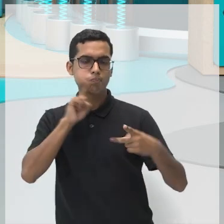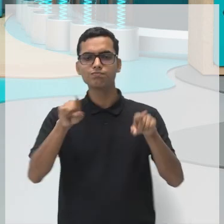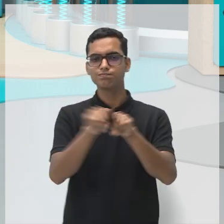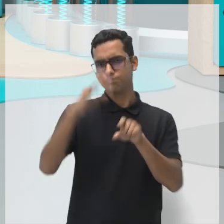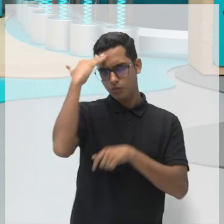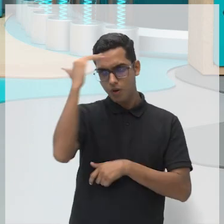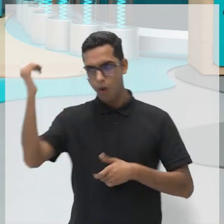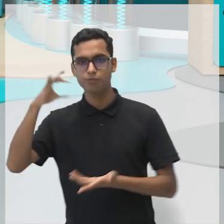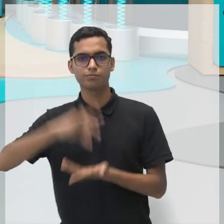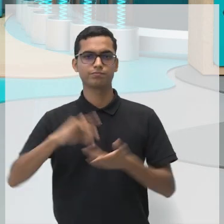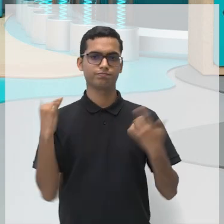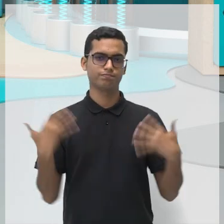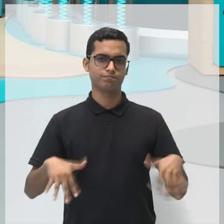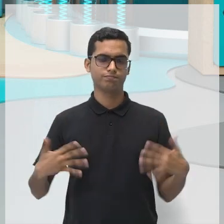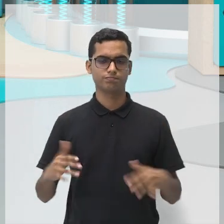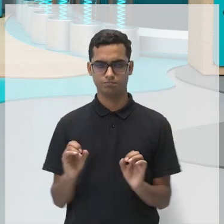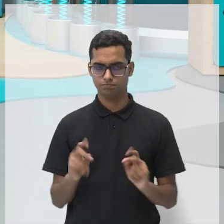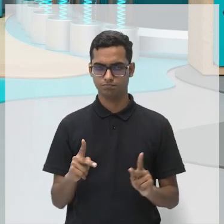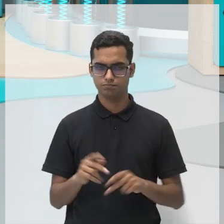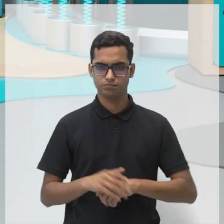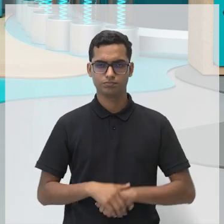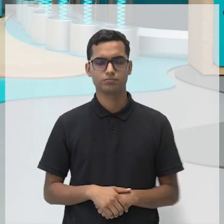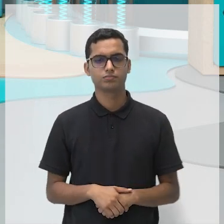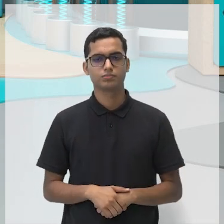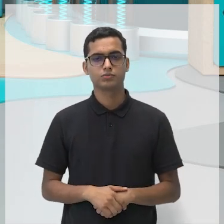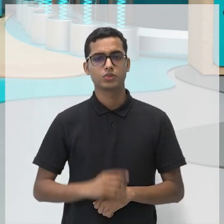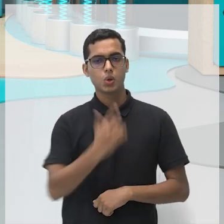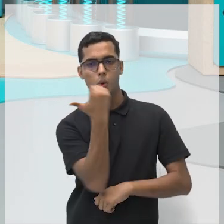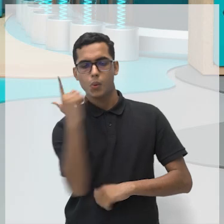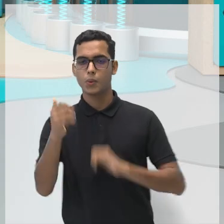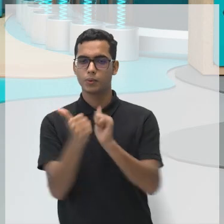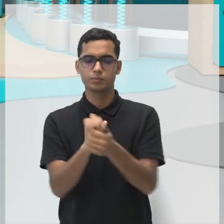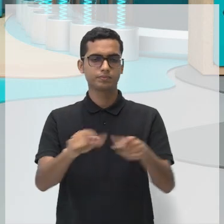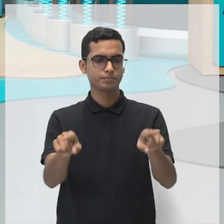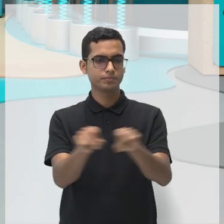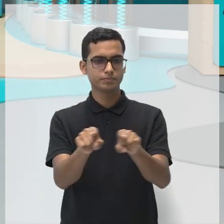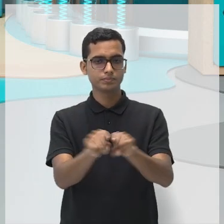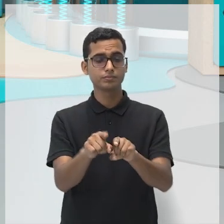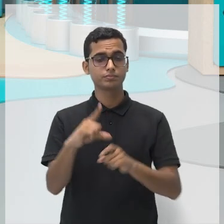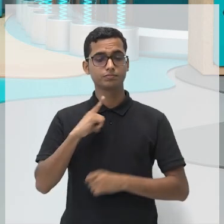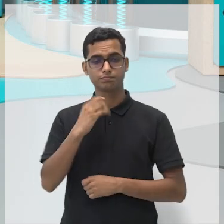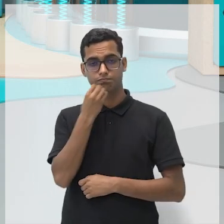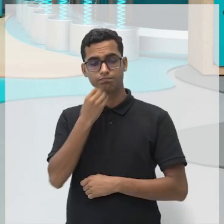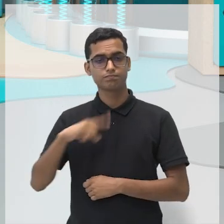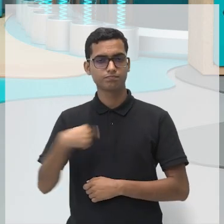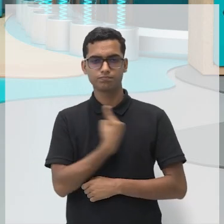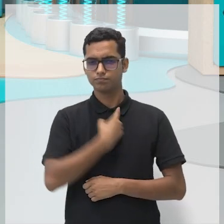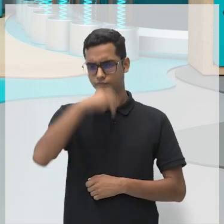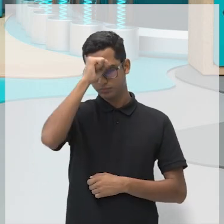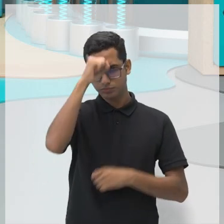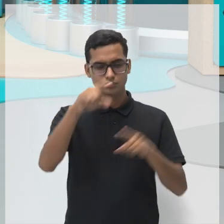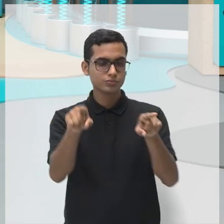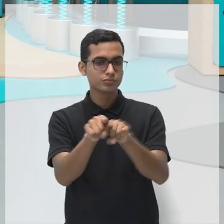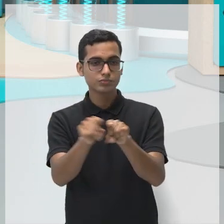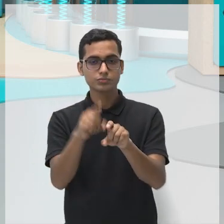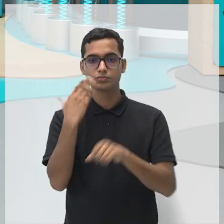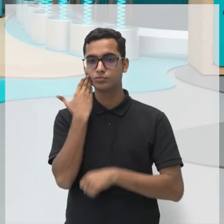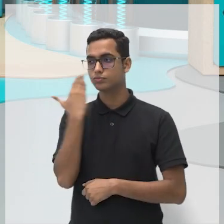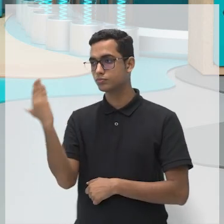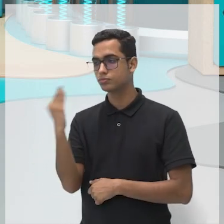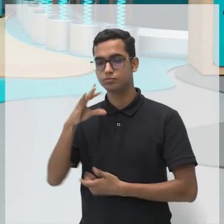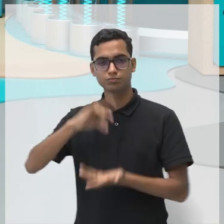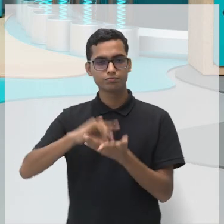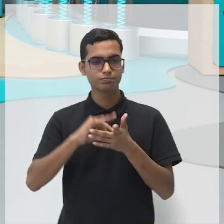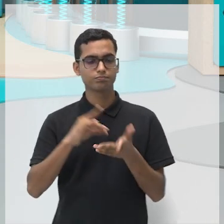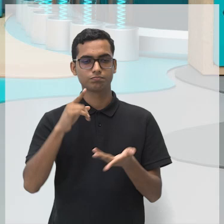tem uma popularidade muito grande, ok? Outro esporte que nós tivemos a oportunidade de conhecer, um jogo, né, tem